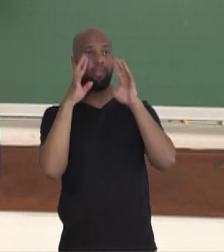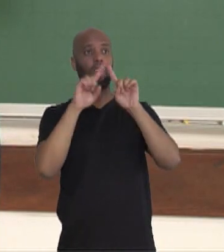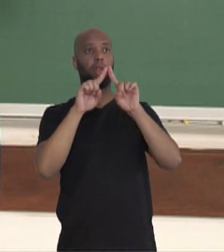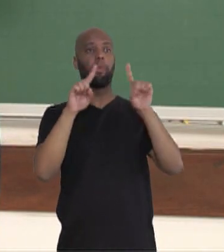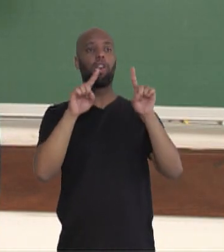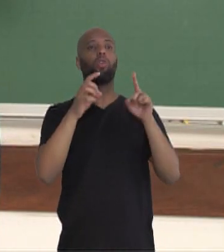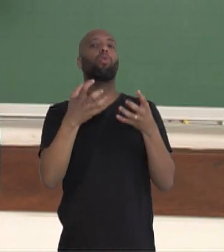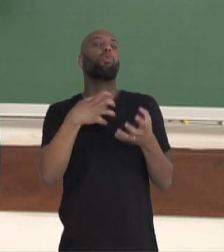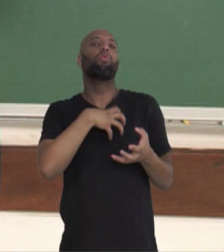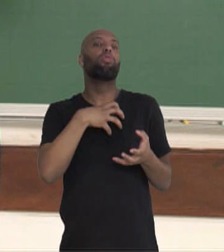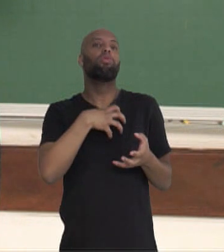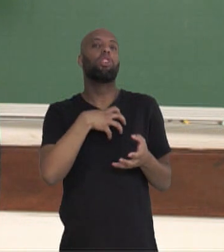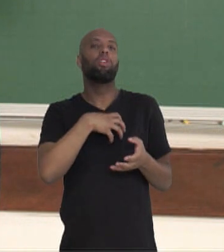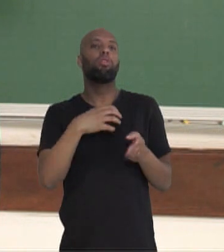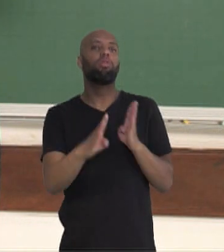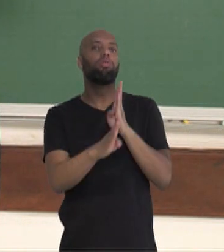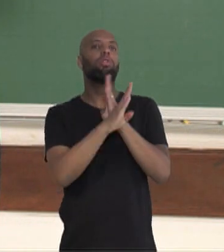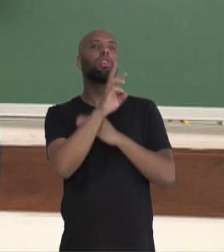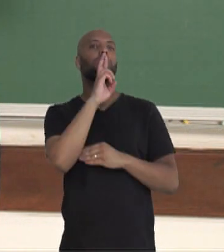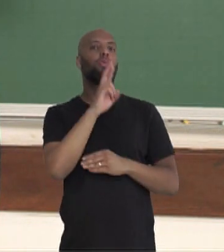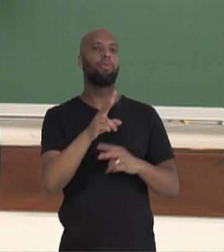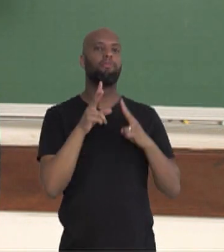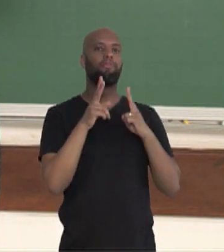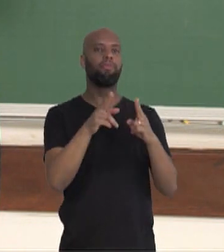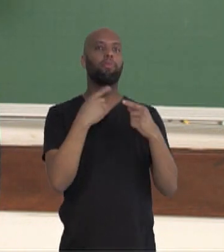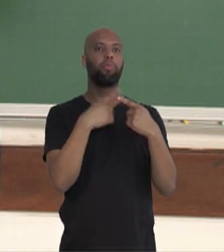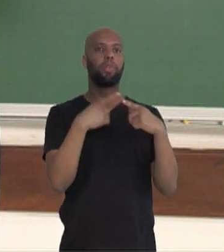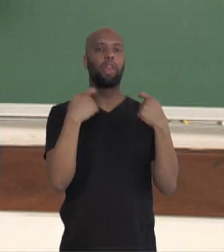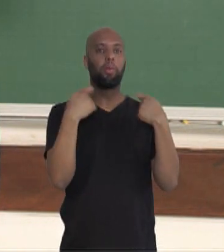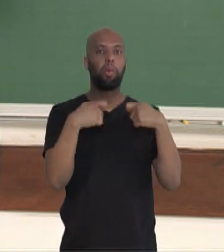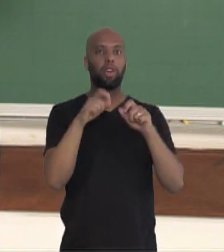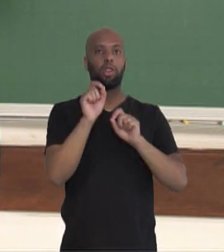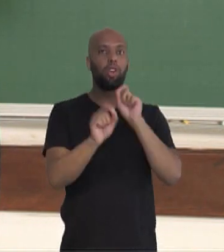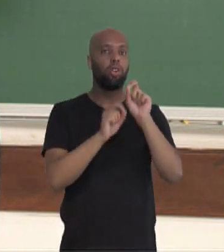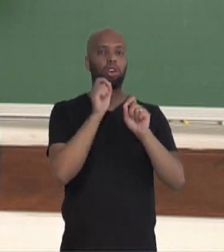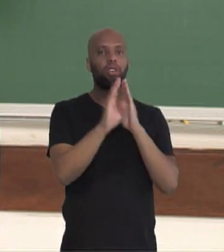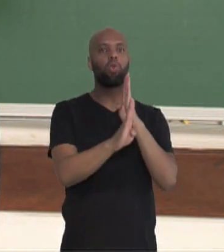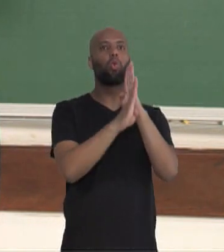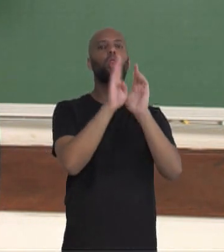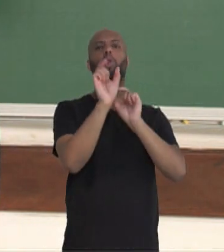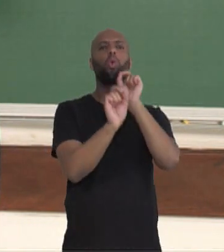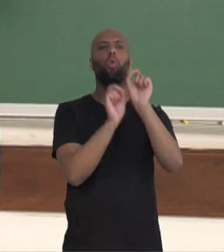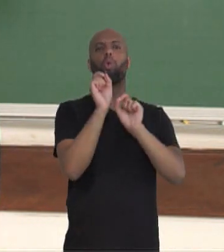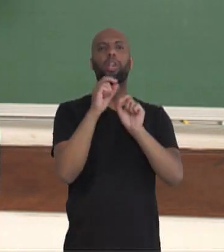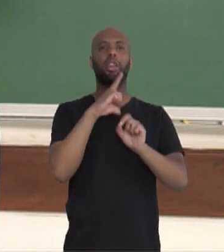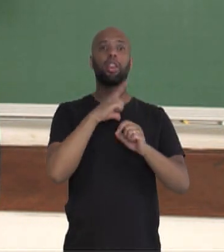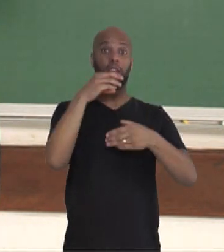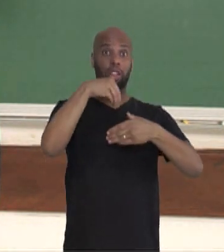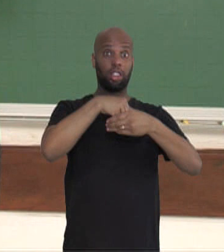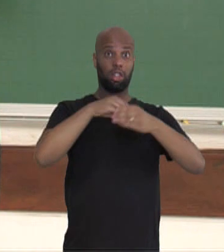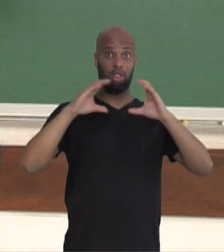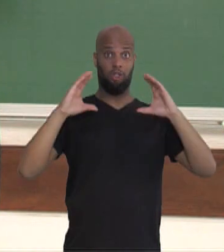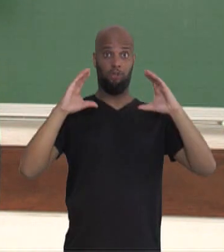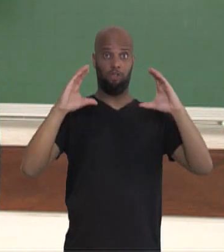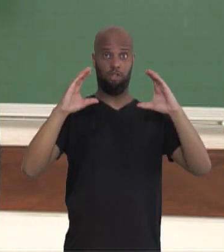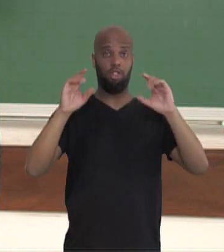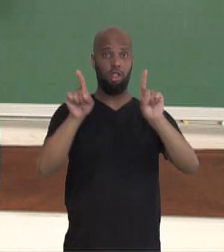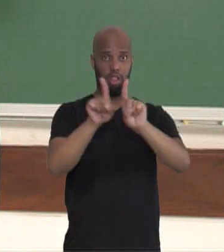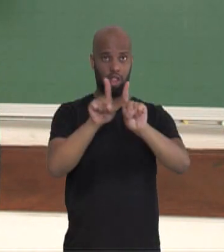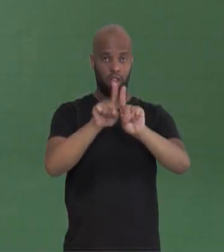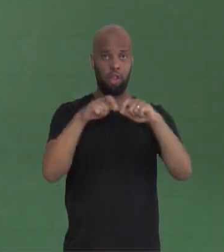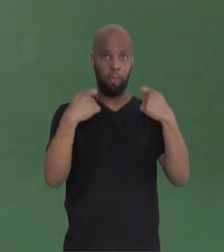vai usar... sempre identificar os elementos da nossa função que a gente tem, a gente vai substituir na fórmula para